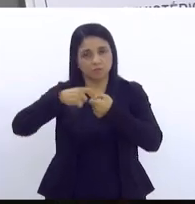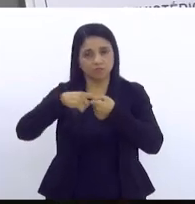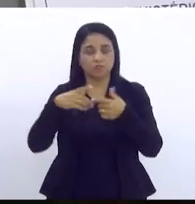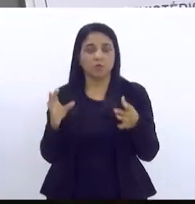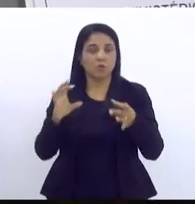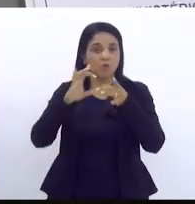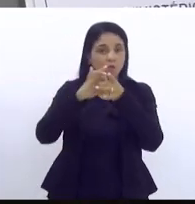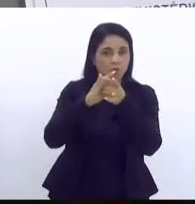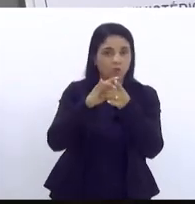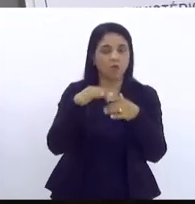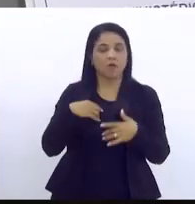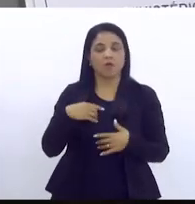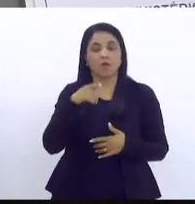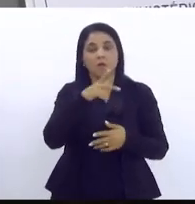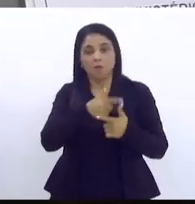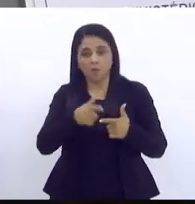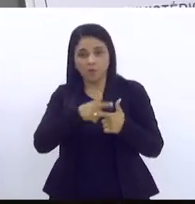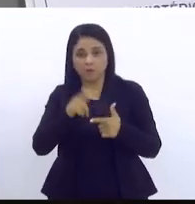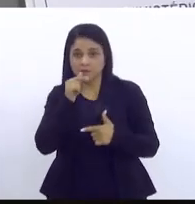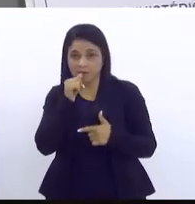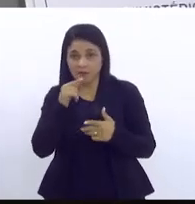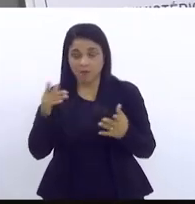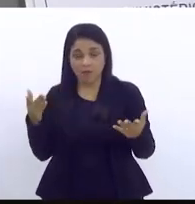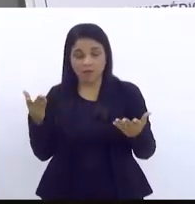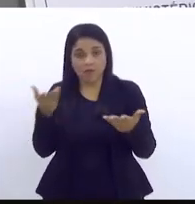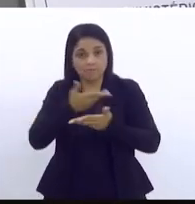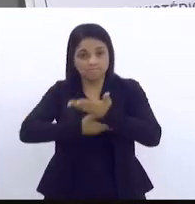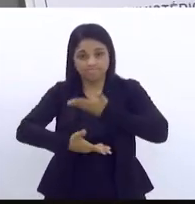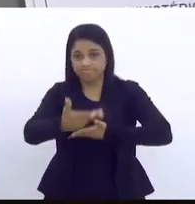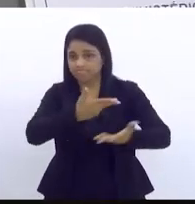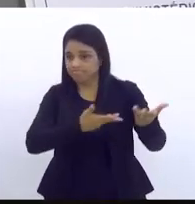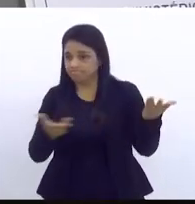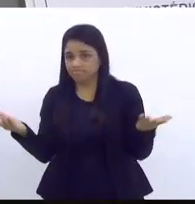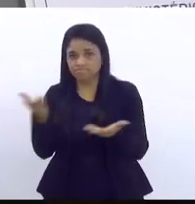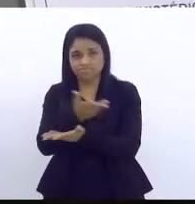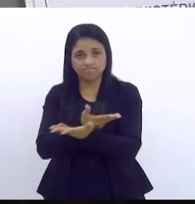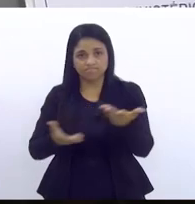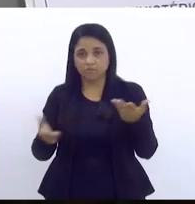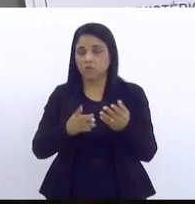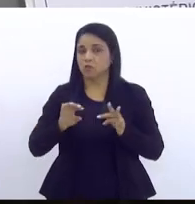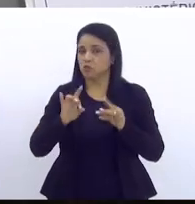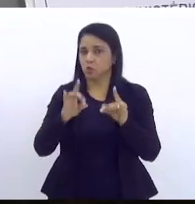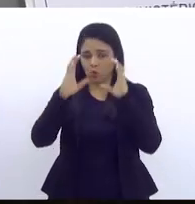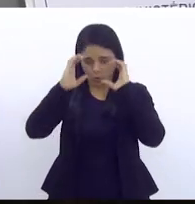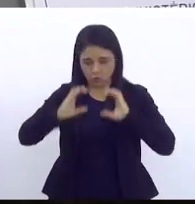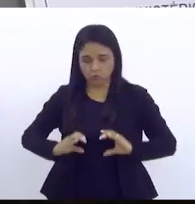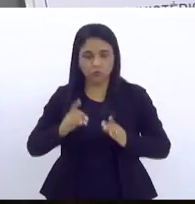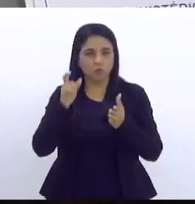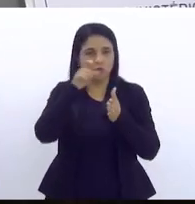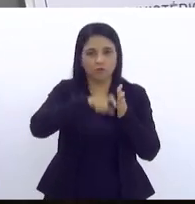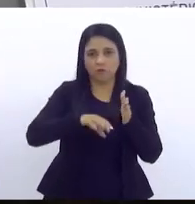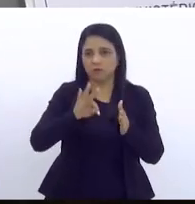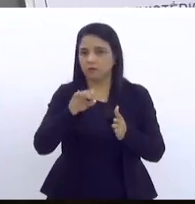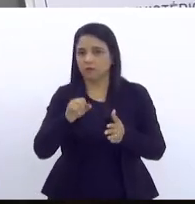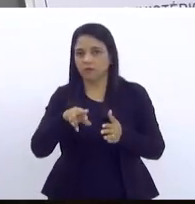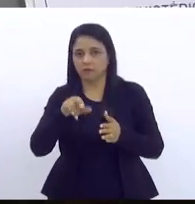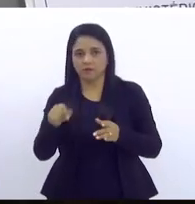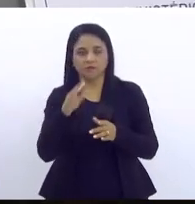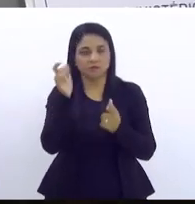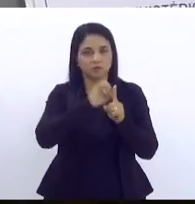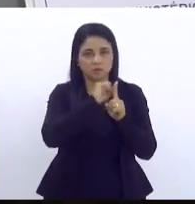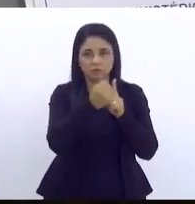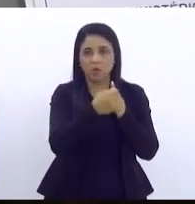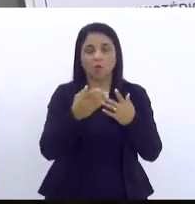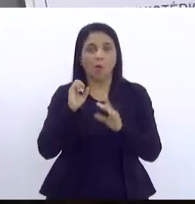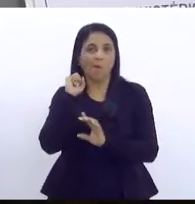água ela é uma questão transversal Ela não é uma questão somente afeta ao consumidor ao valor da tarifa a tarifa social ou ao meio